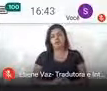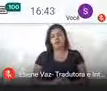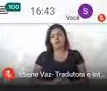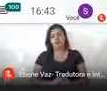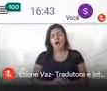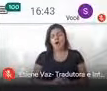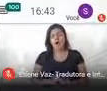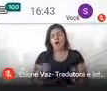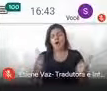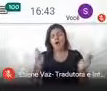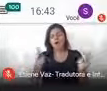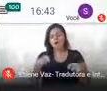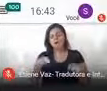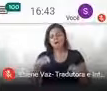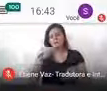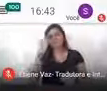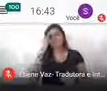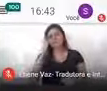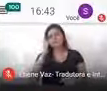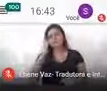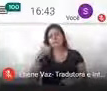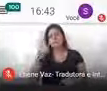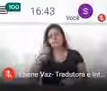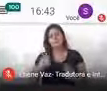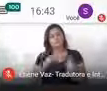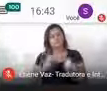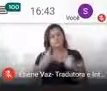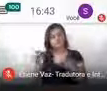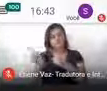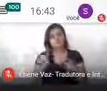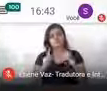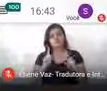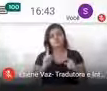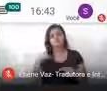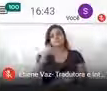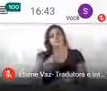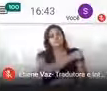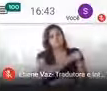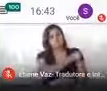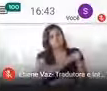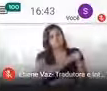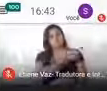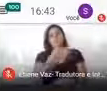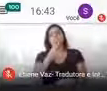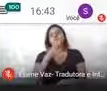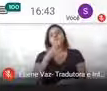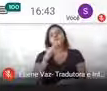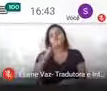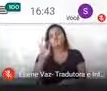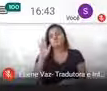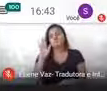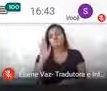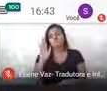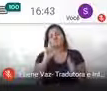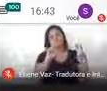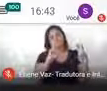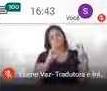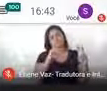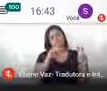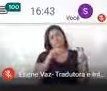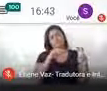para inspirar aí os nossos alunos a conhecerem um pouco mais, tanto desta temática, essa